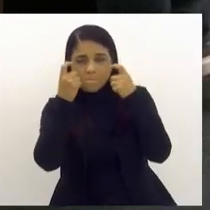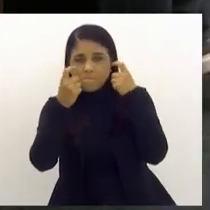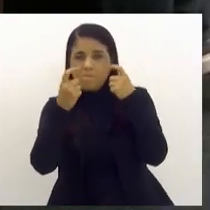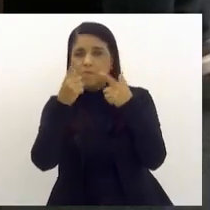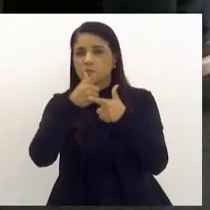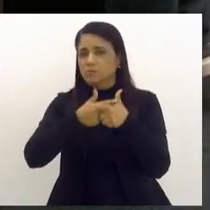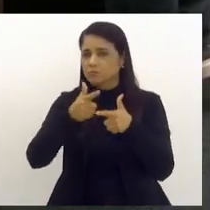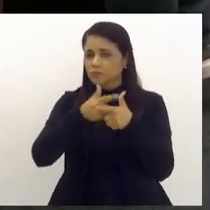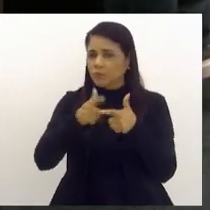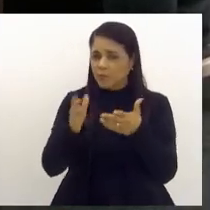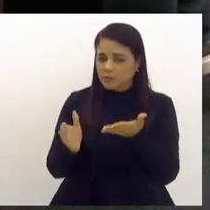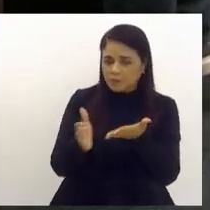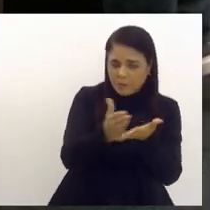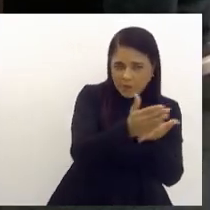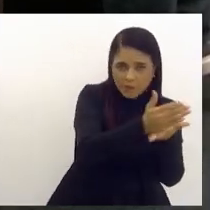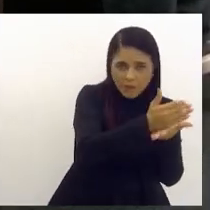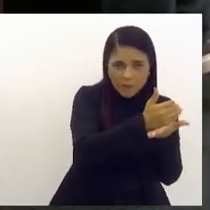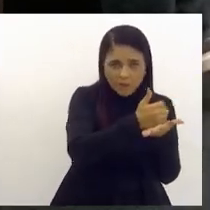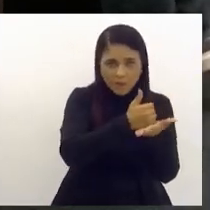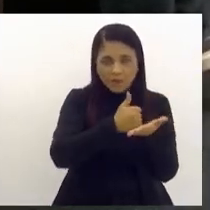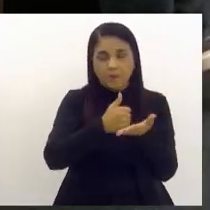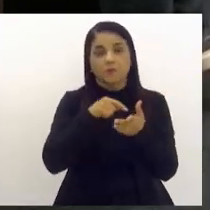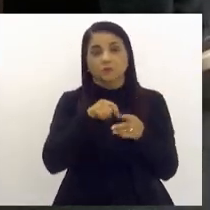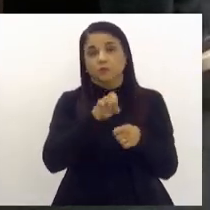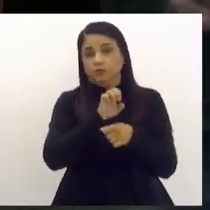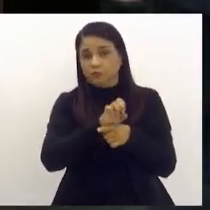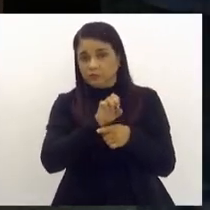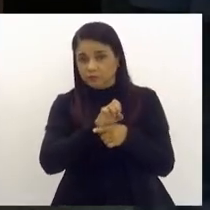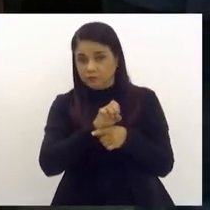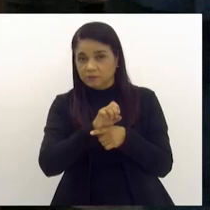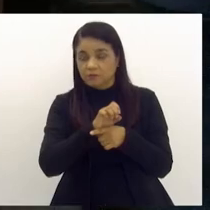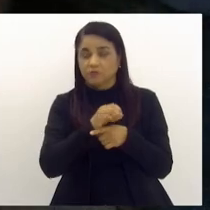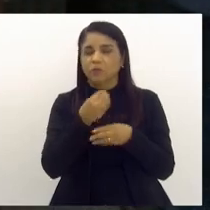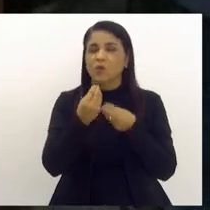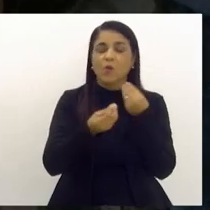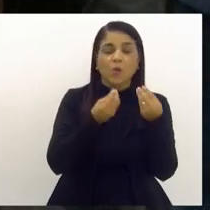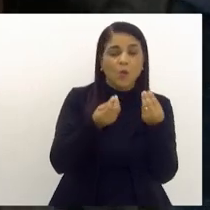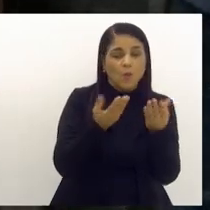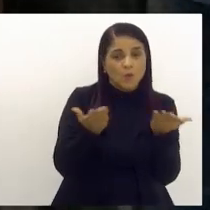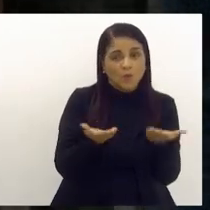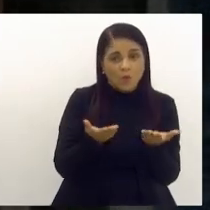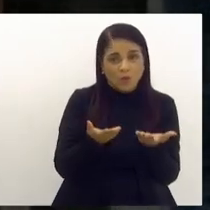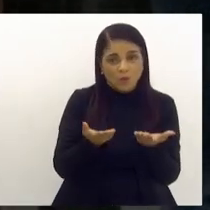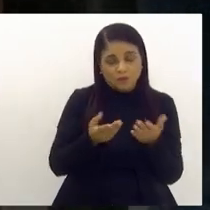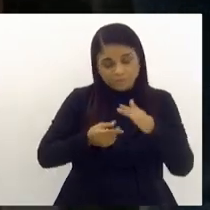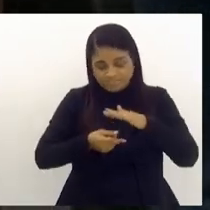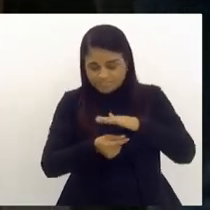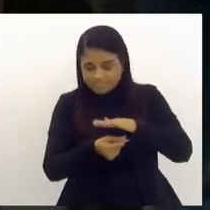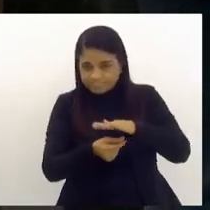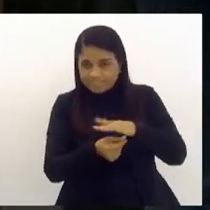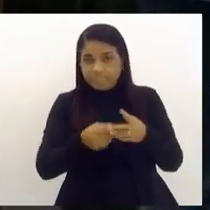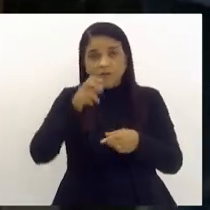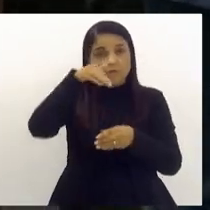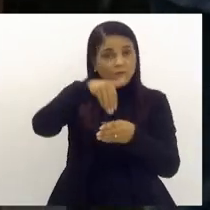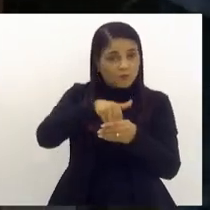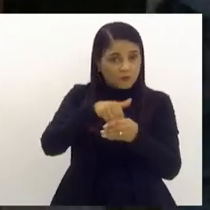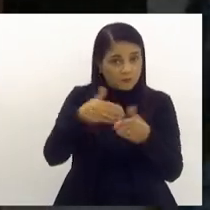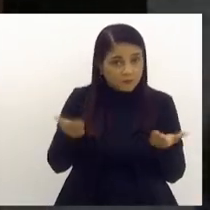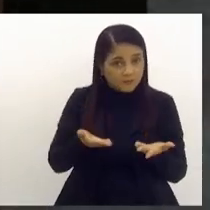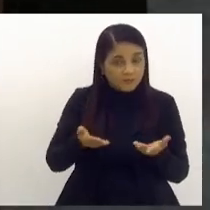da arrecadação do Estado, para além dessas medidas que hoje nós estamos votando.